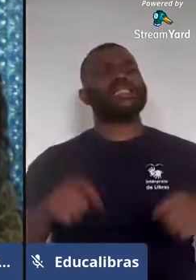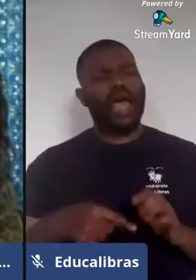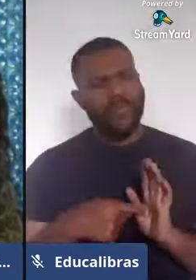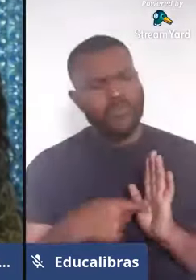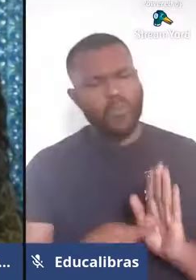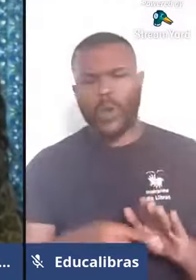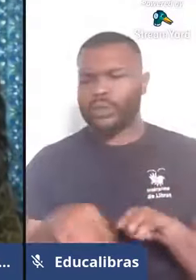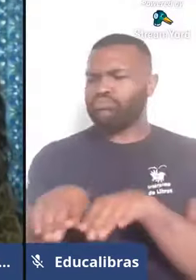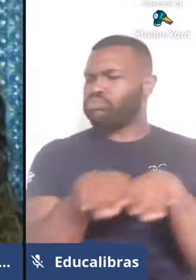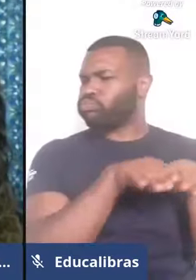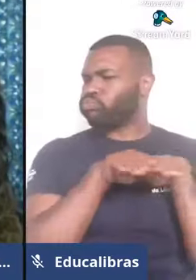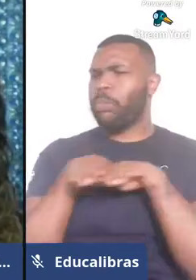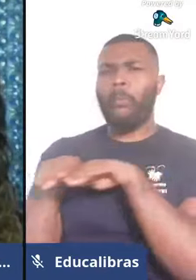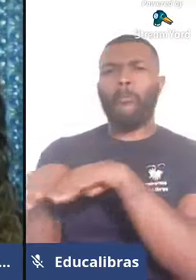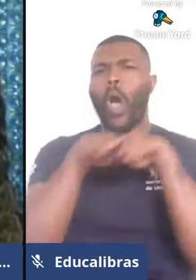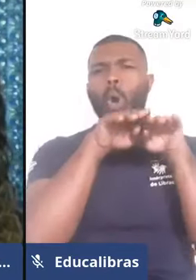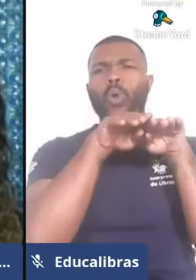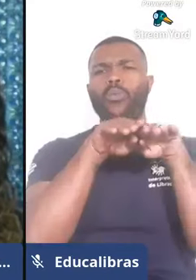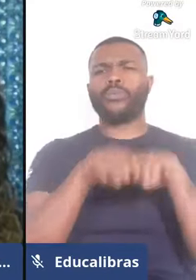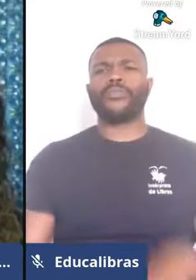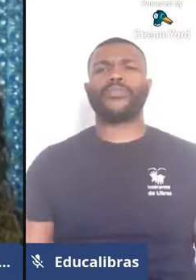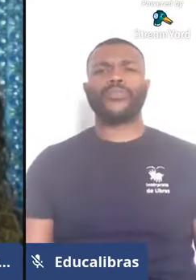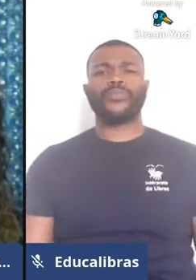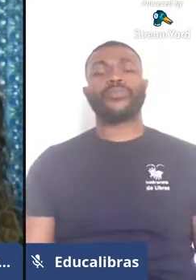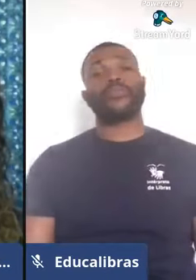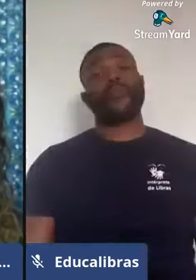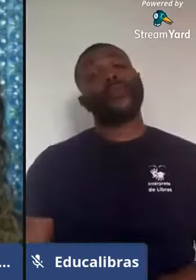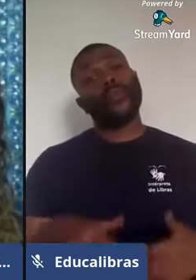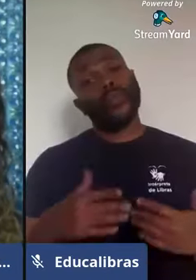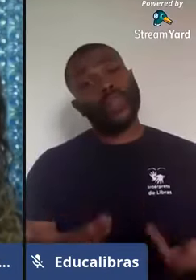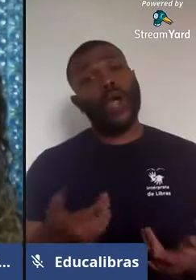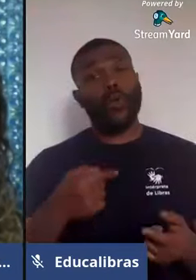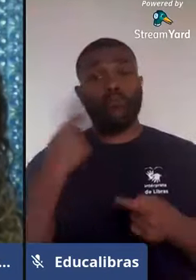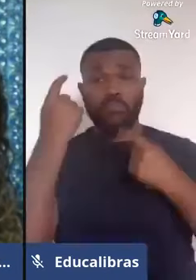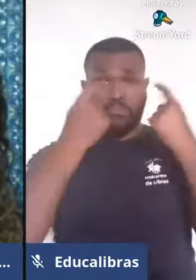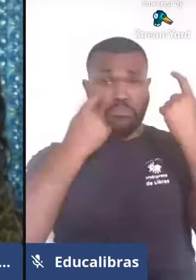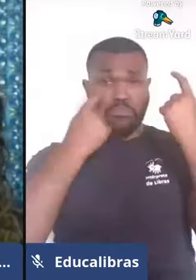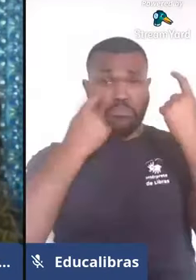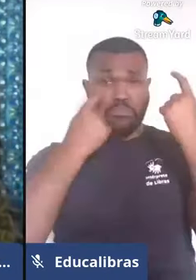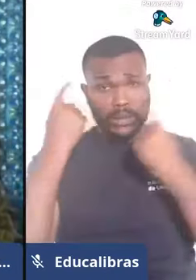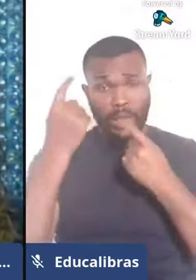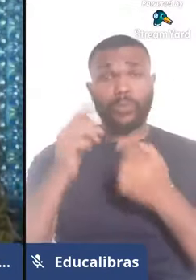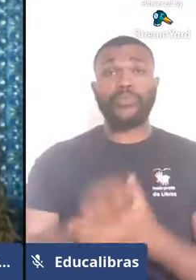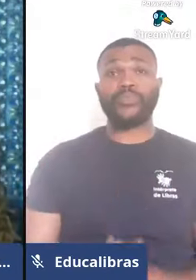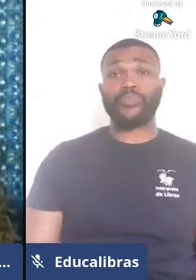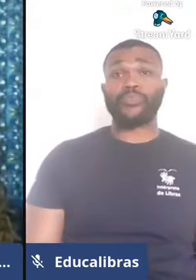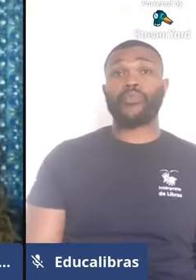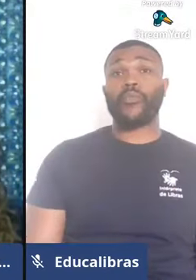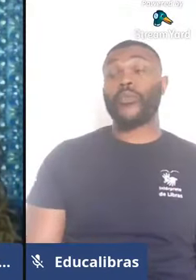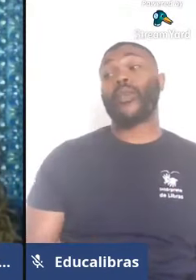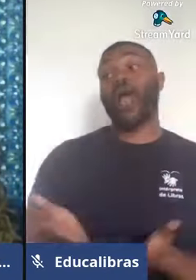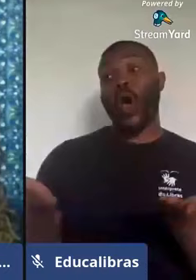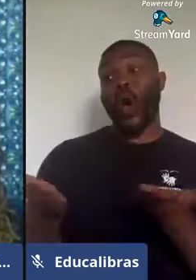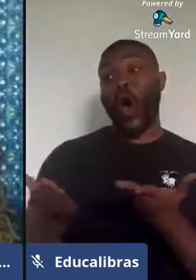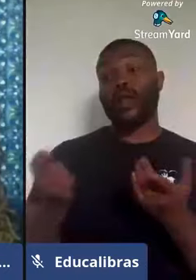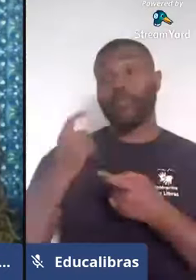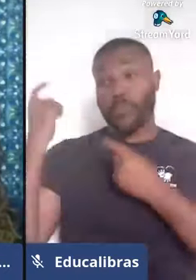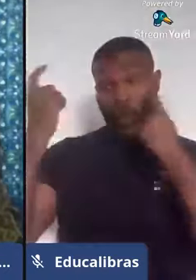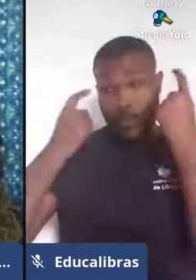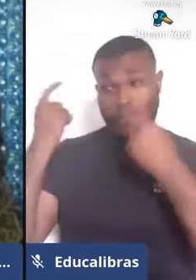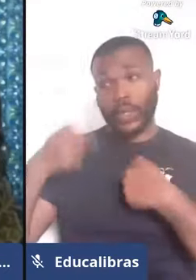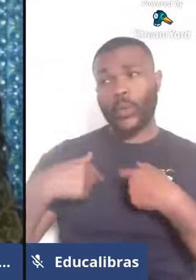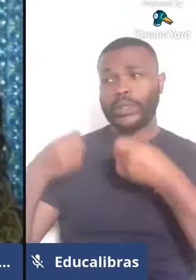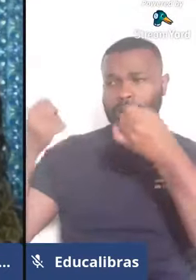qualquer outro, né? Então, acho que tem essa preocupação. Um momento de preocupação pelo seguinte, eu entendo o que você